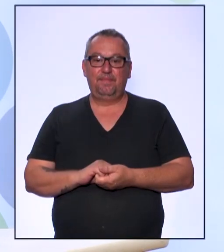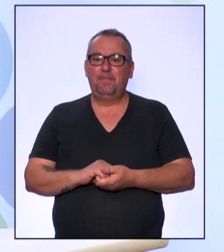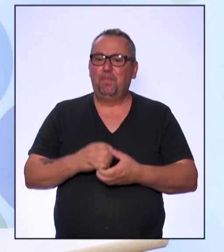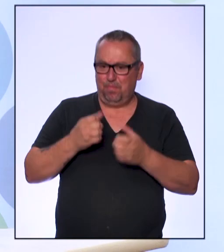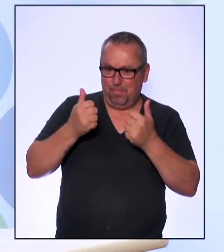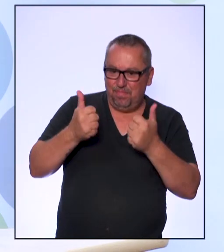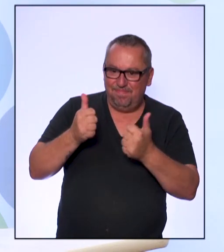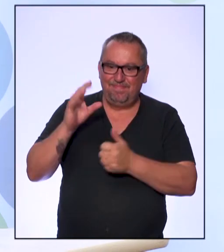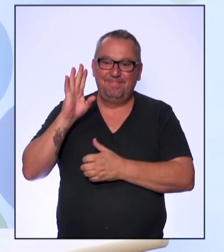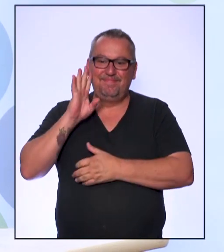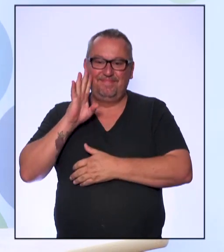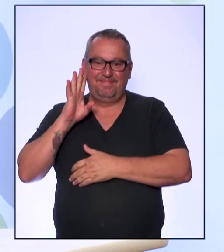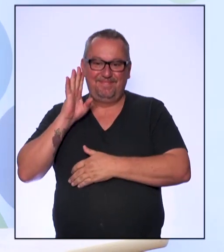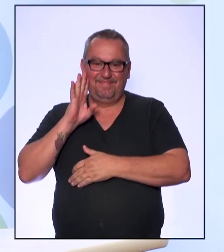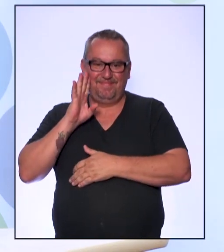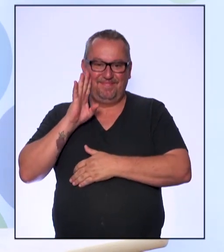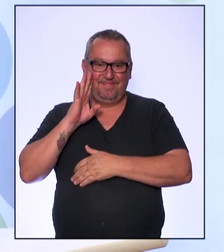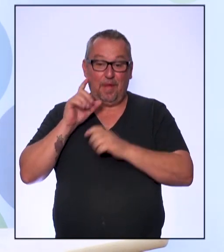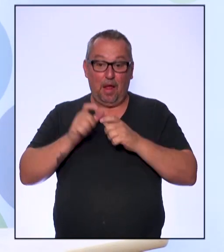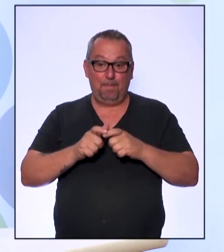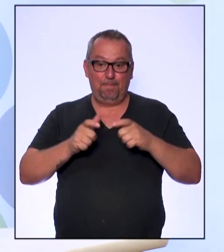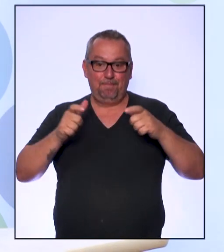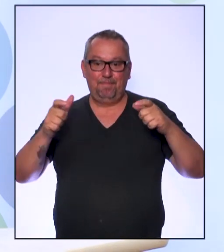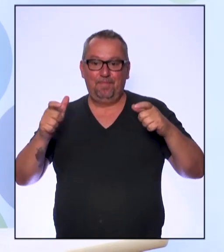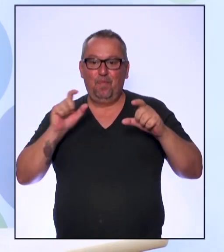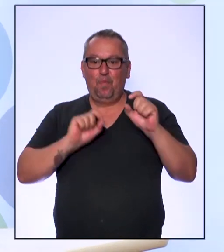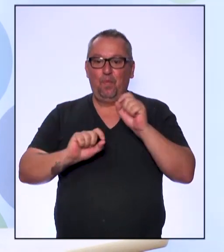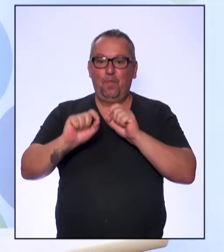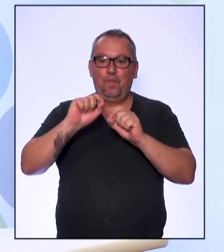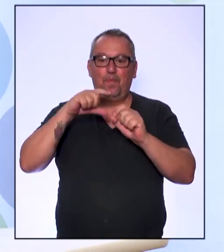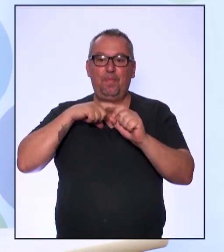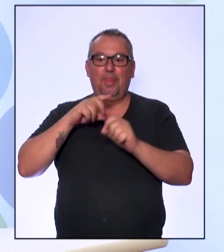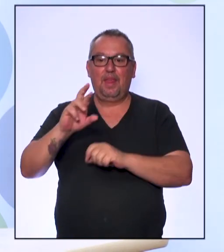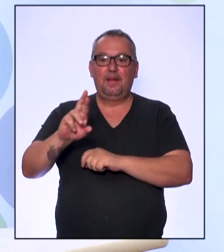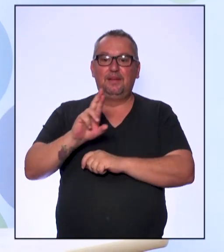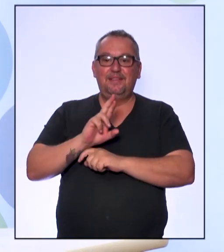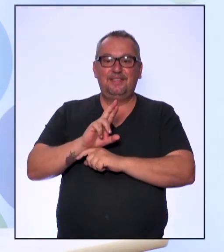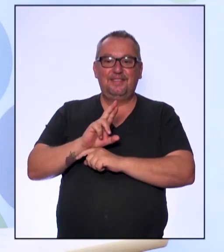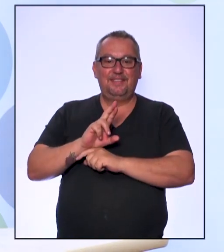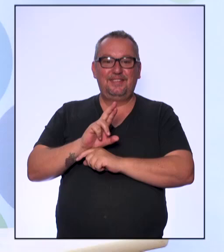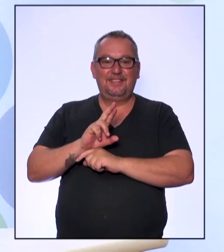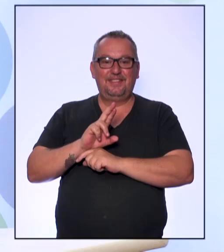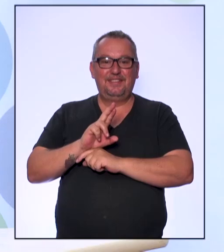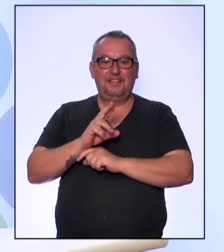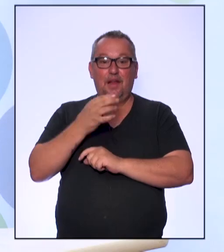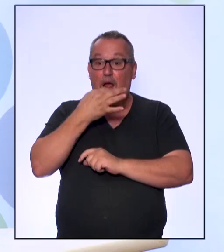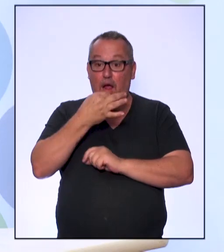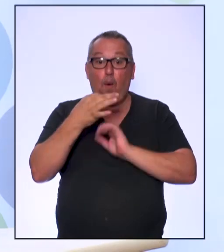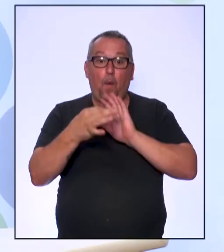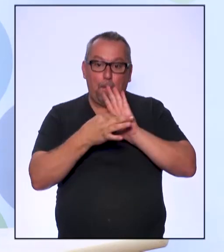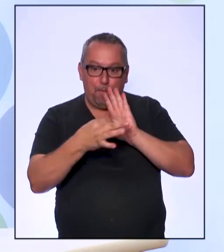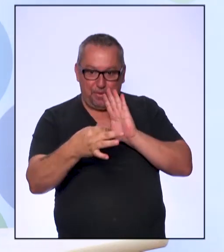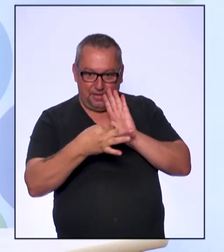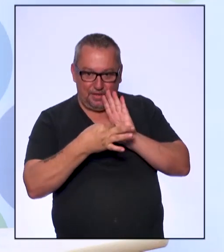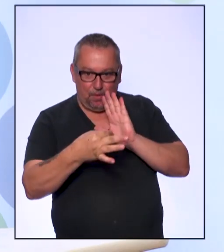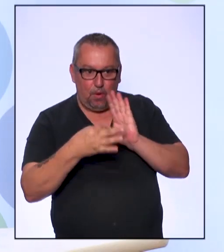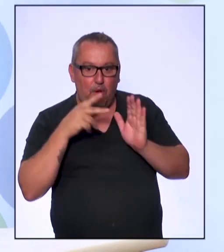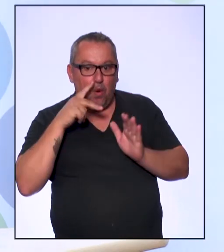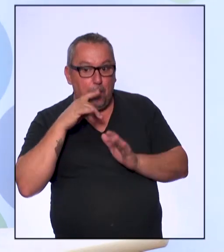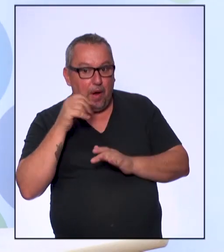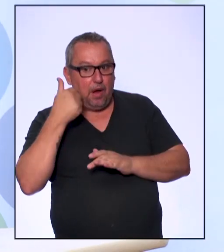Muito bem. A maioria aqui está respondendo que a opinião é que os responsáveis